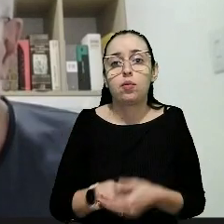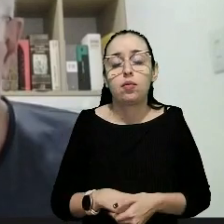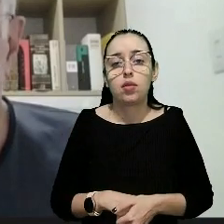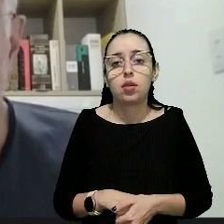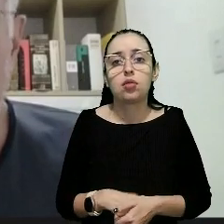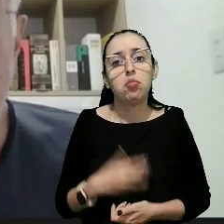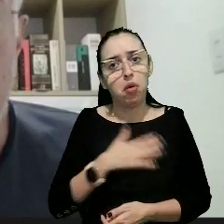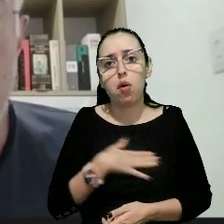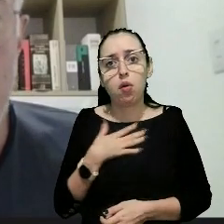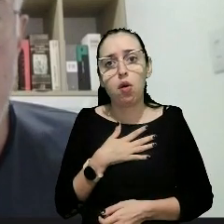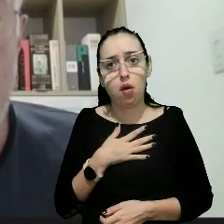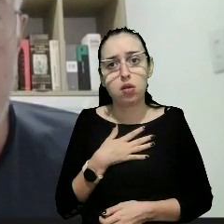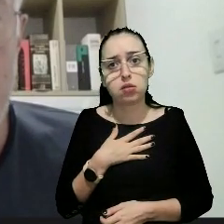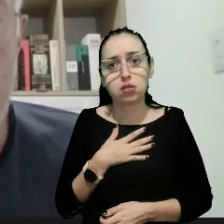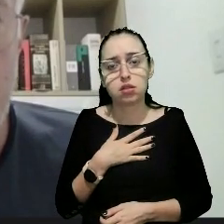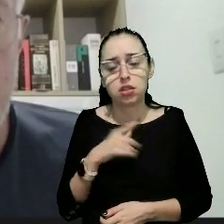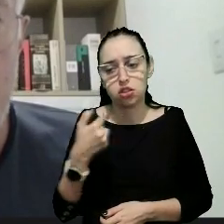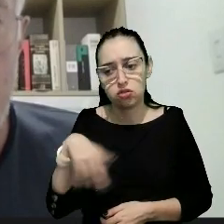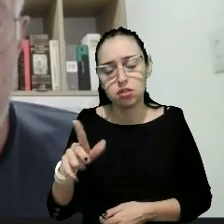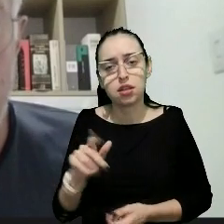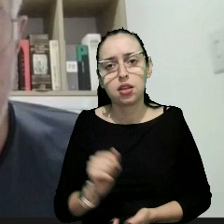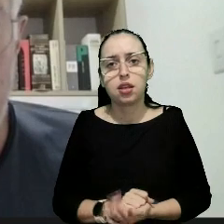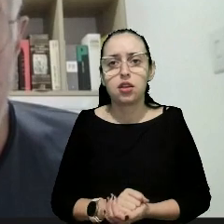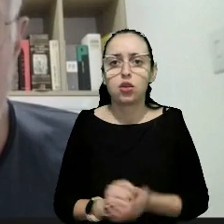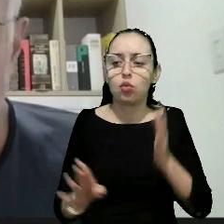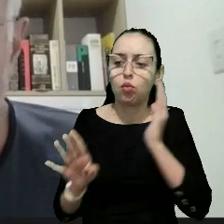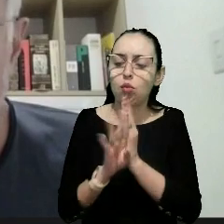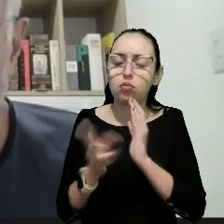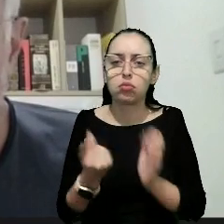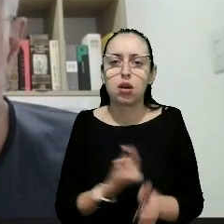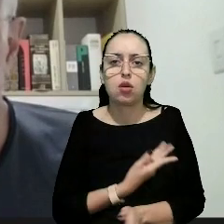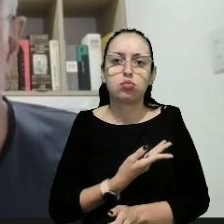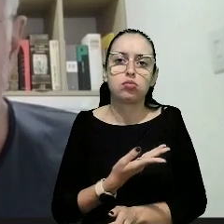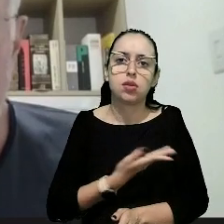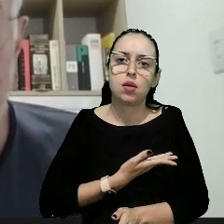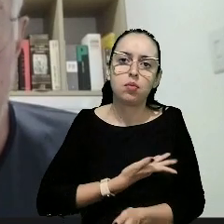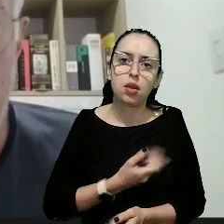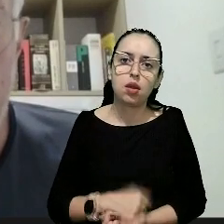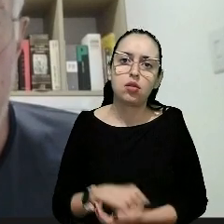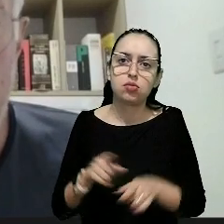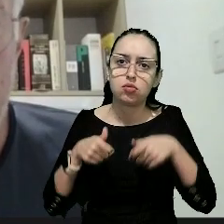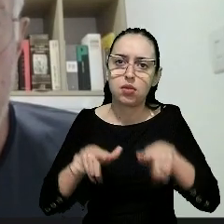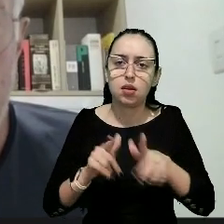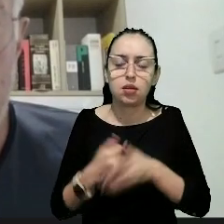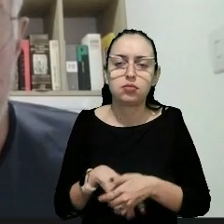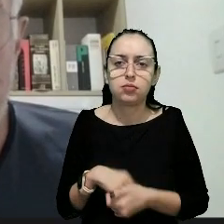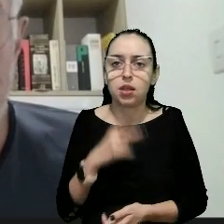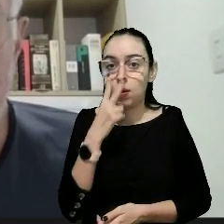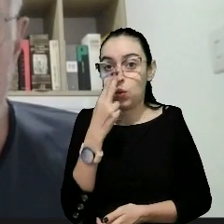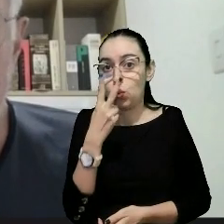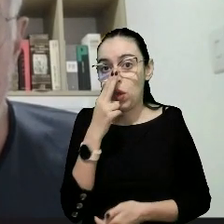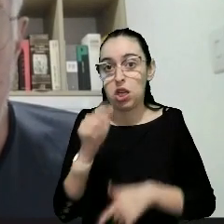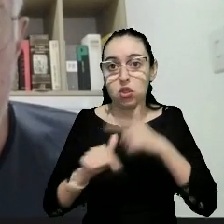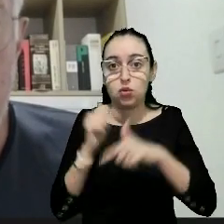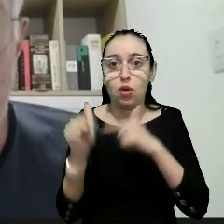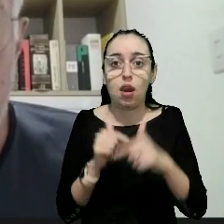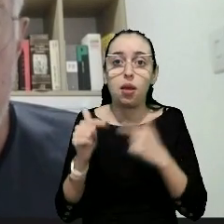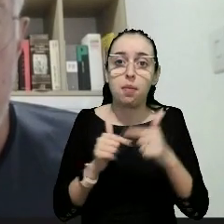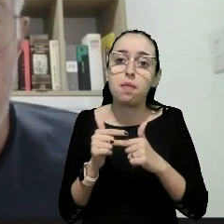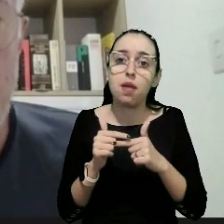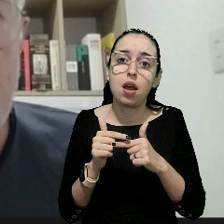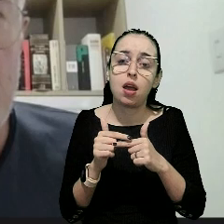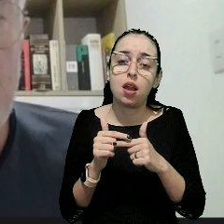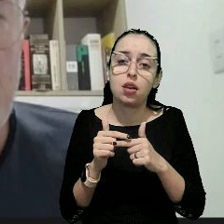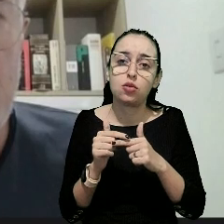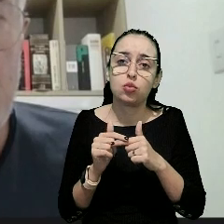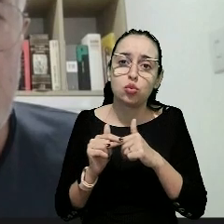ao supermercado do pai? Se ele gosta de encontrar os amigos no supermercado. Então, eu acho que